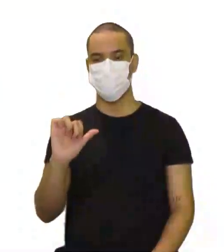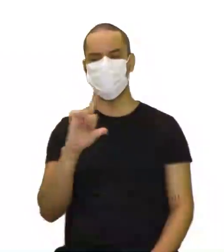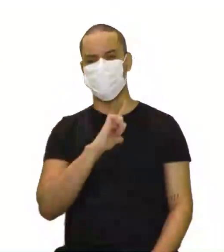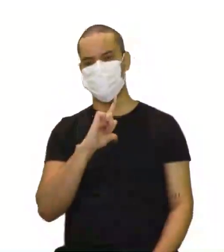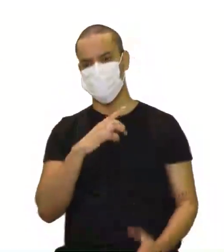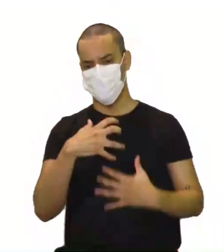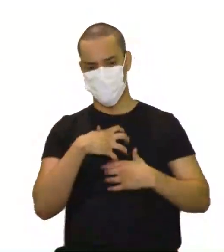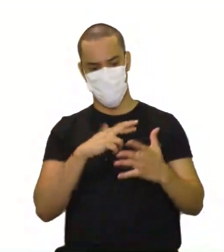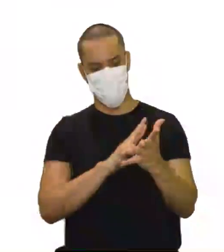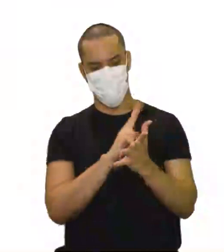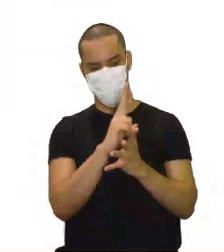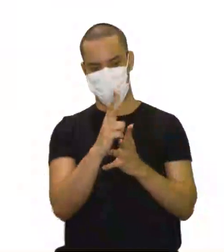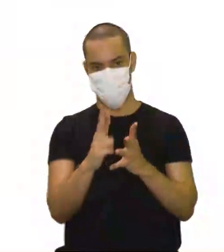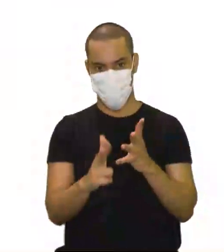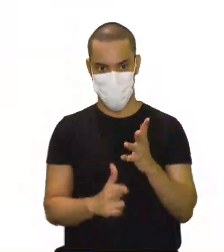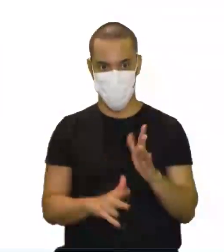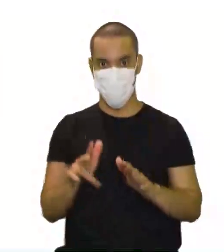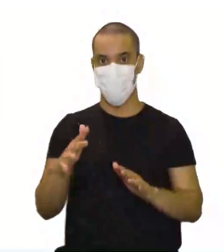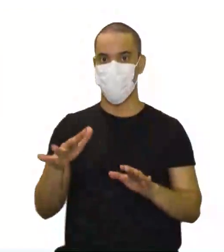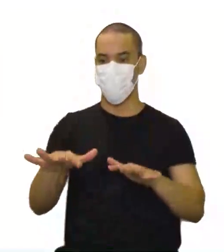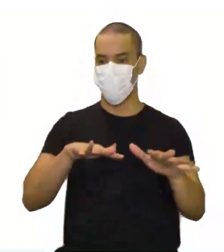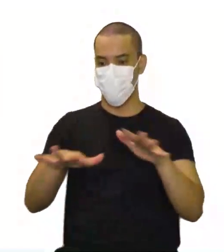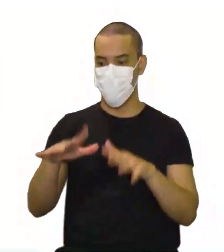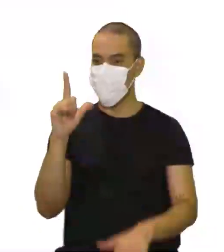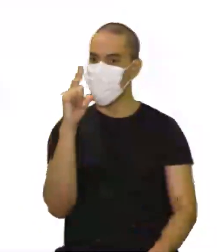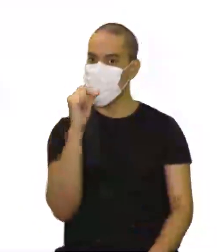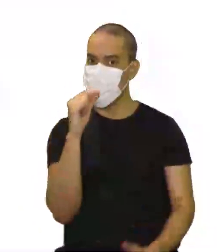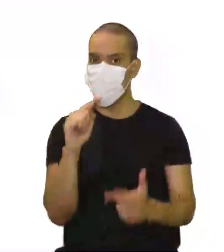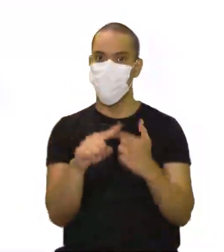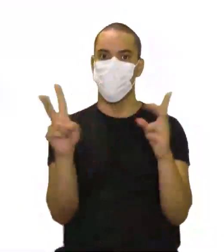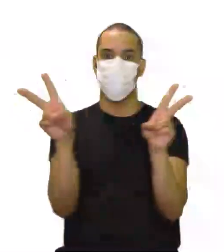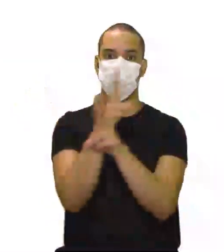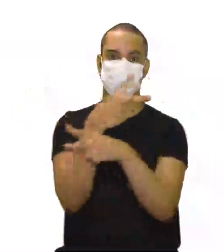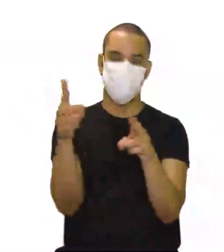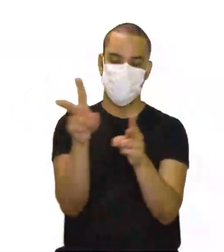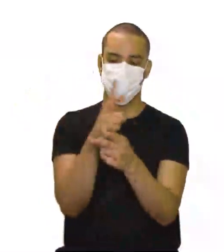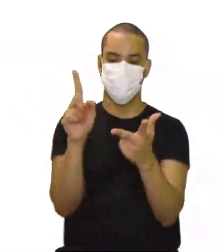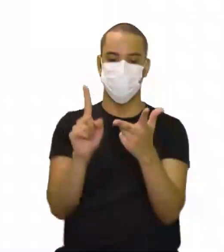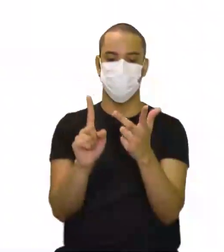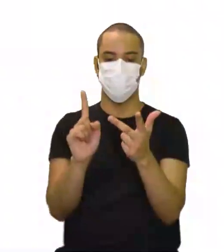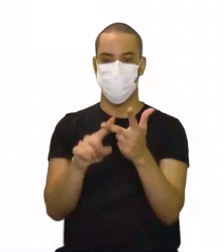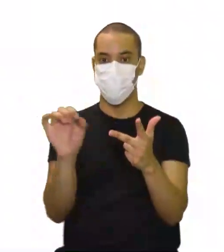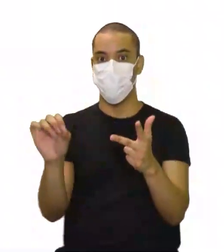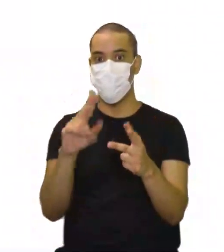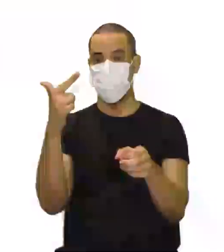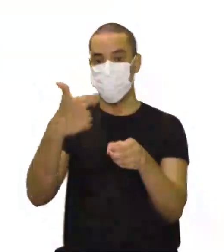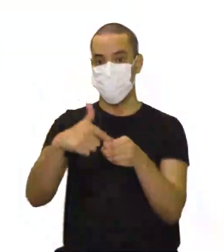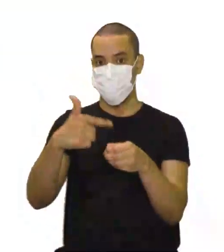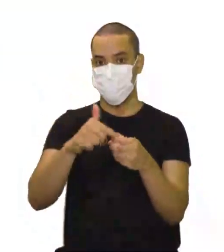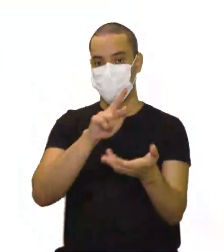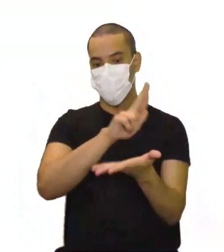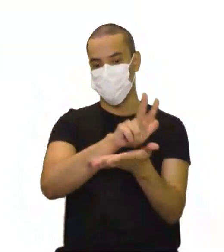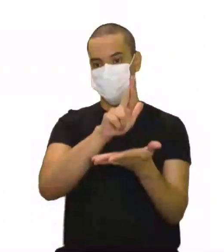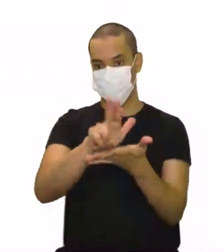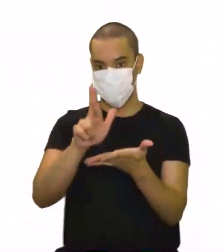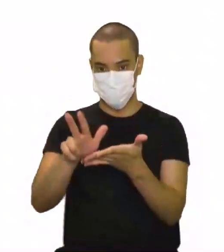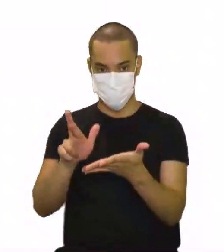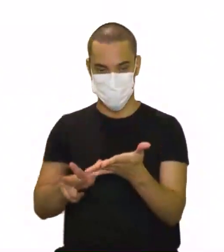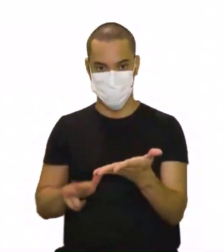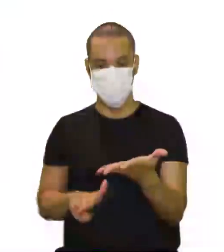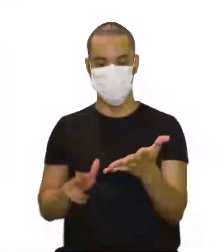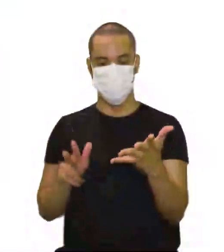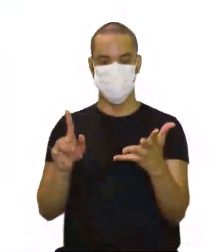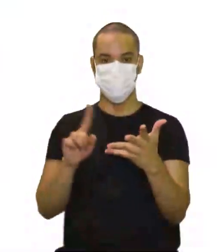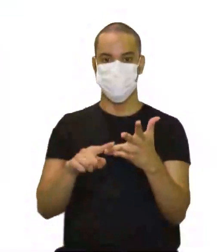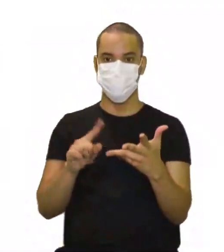formas, através do movimento da água, do vento ou da queima de combustível e outros mais, né?